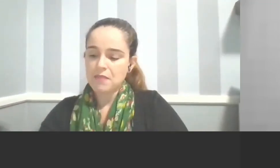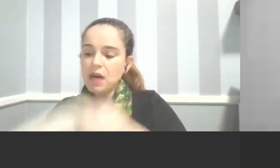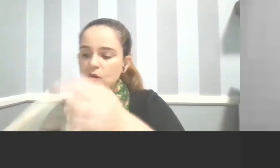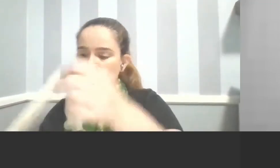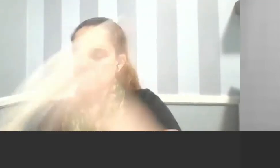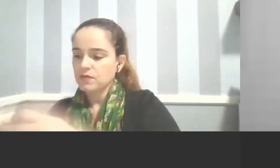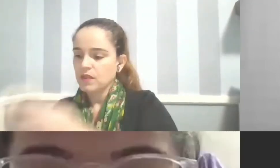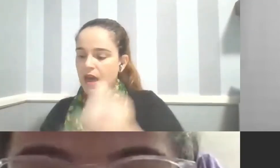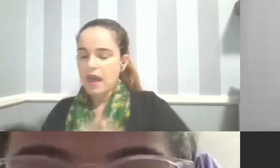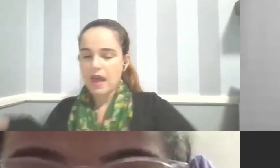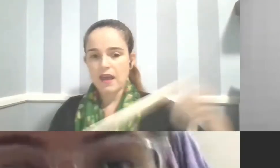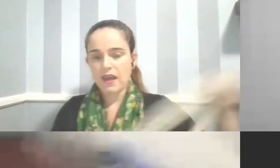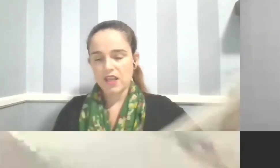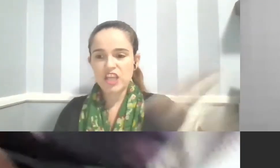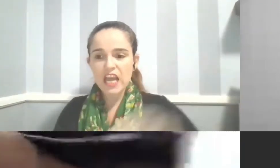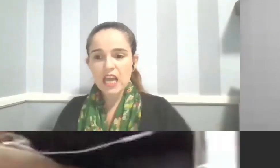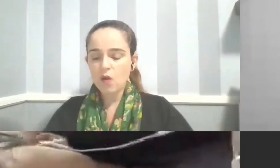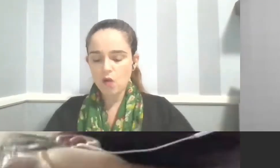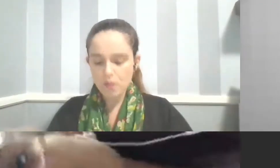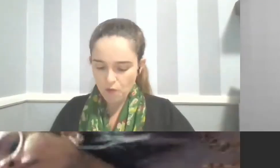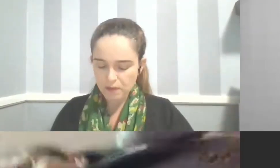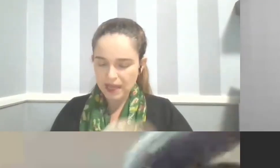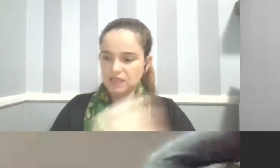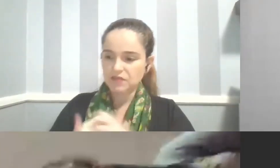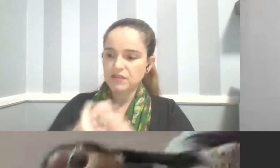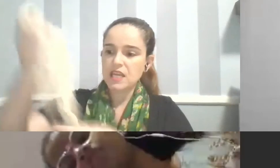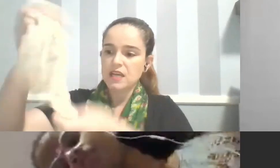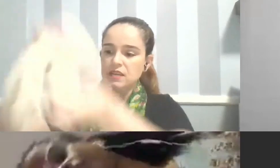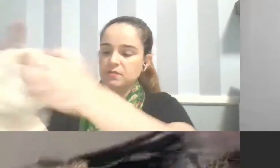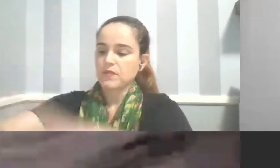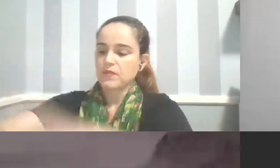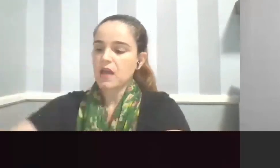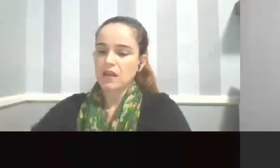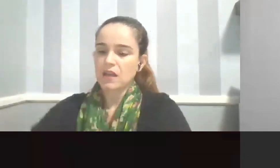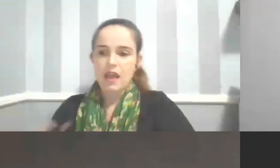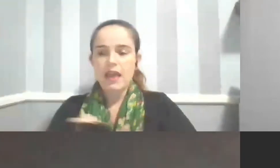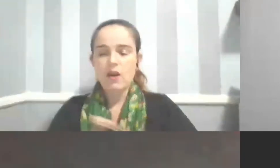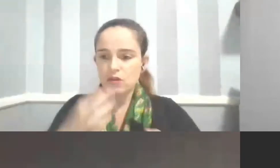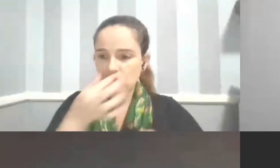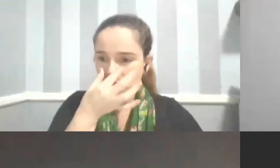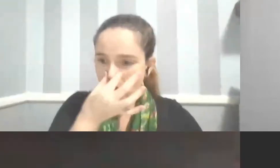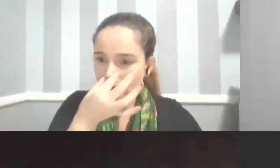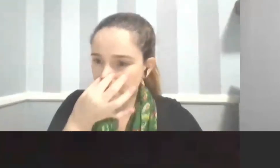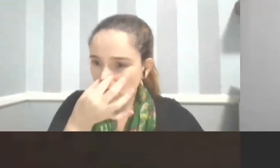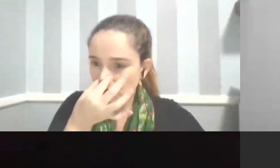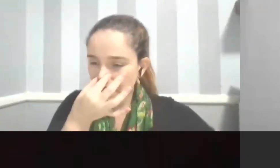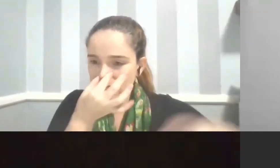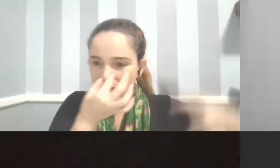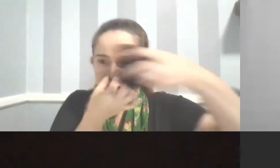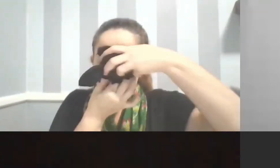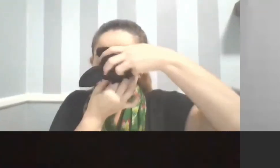tiver em mãos gelo, alguma compressa fria, tá? Eu vou continuar